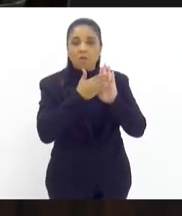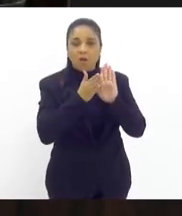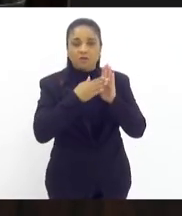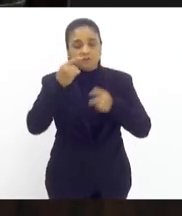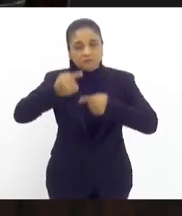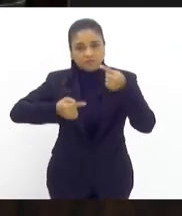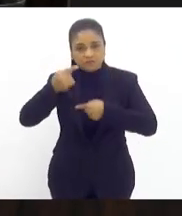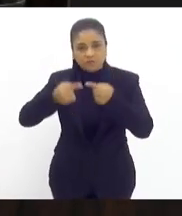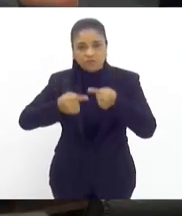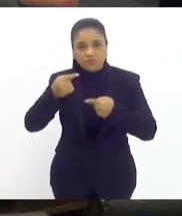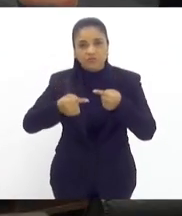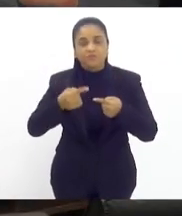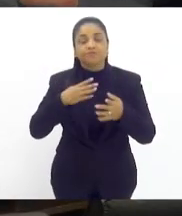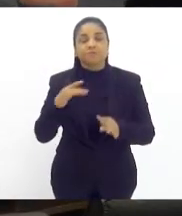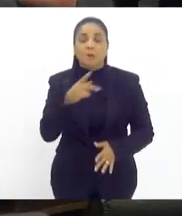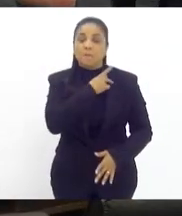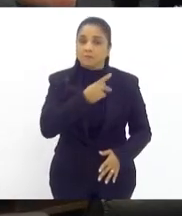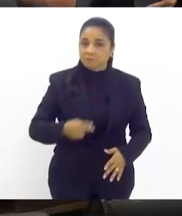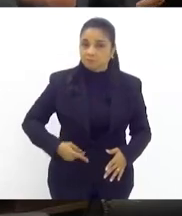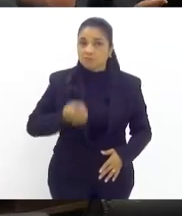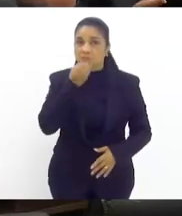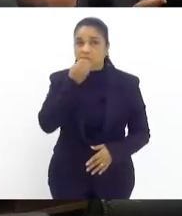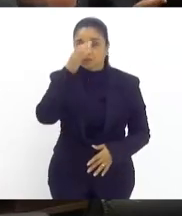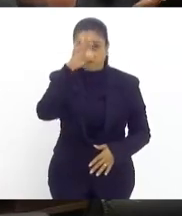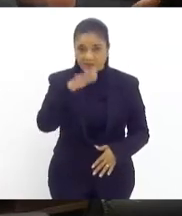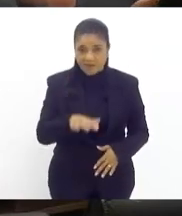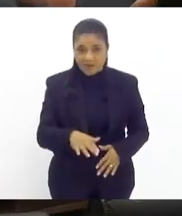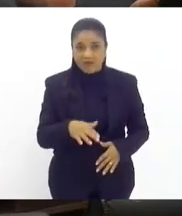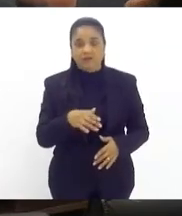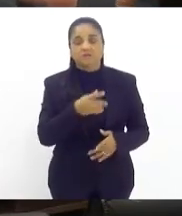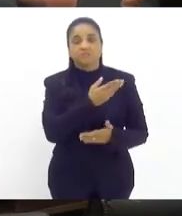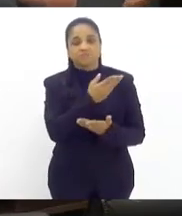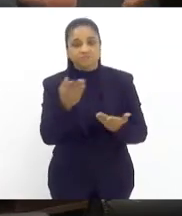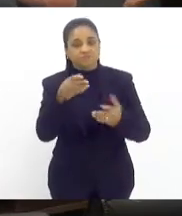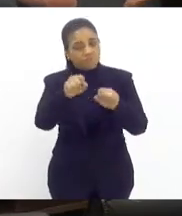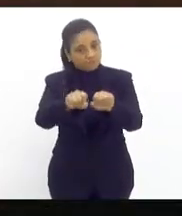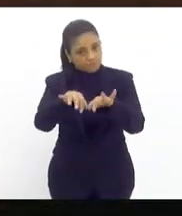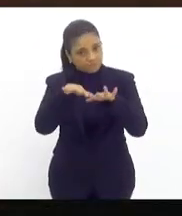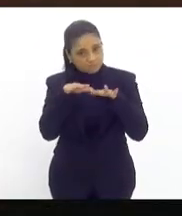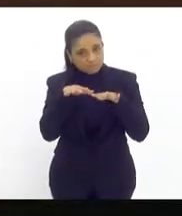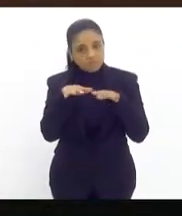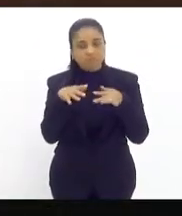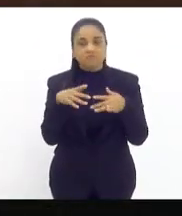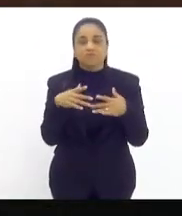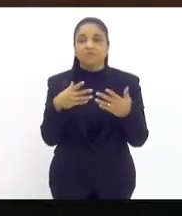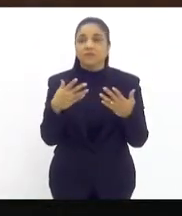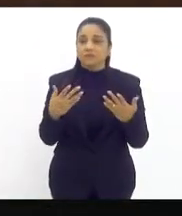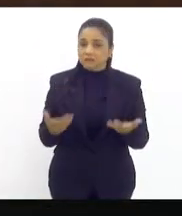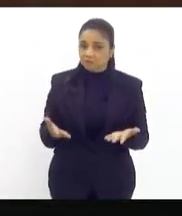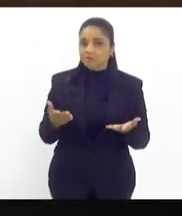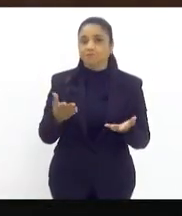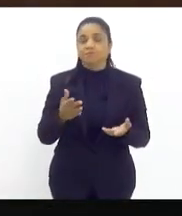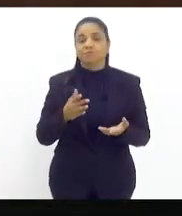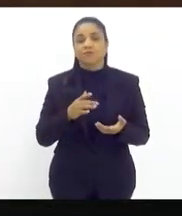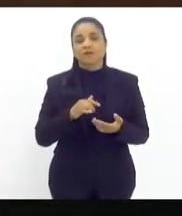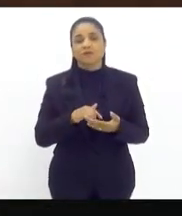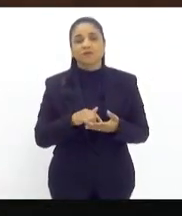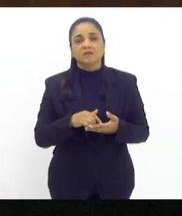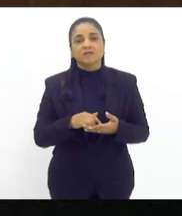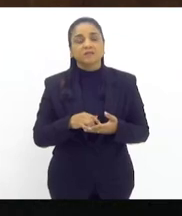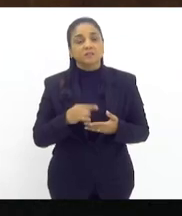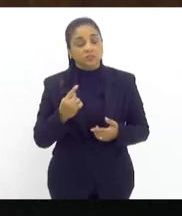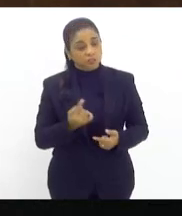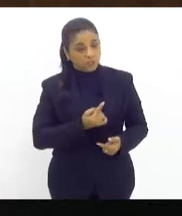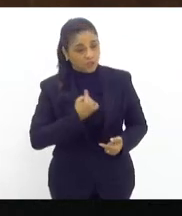senhor presidente boa tarde boa tarde aos novos parlamentares vejam vocês que nós estávamos